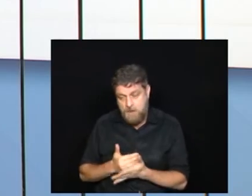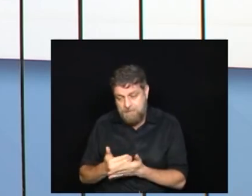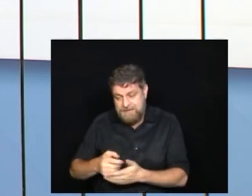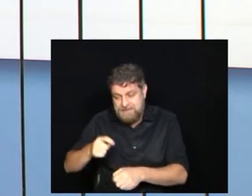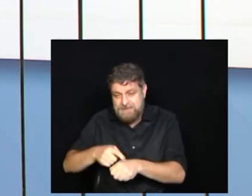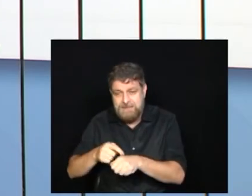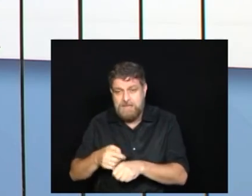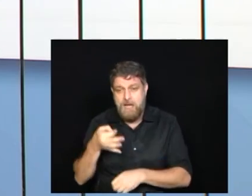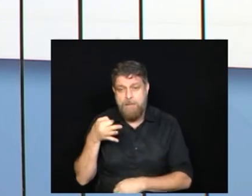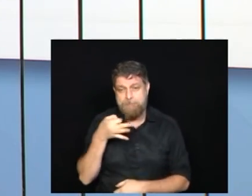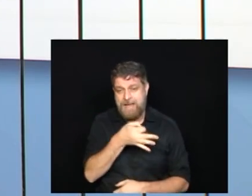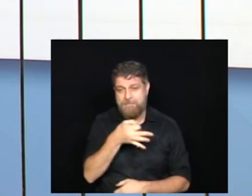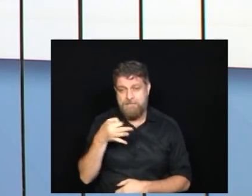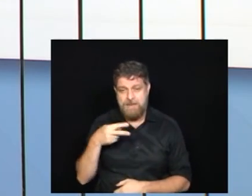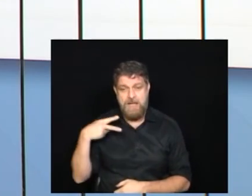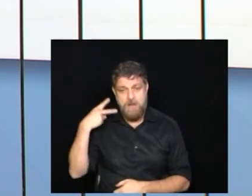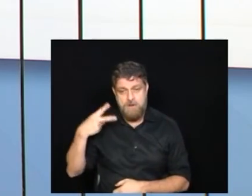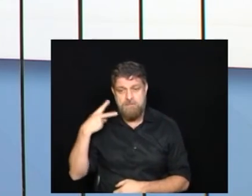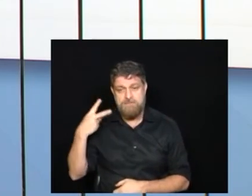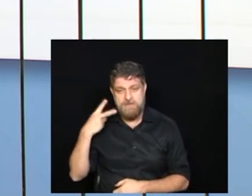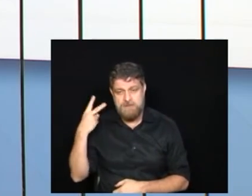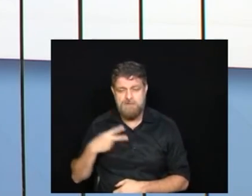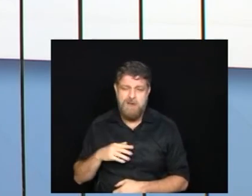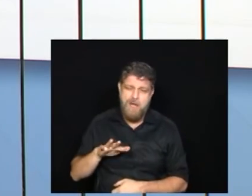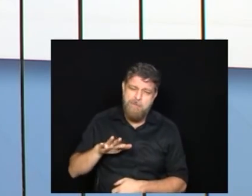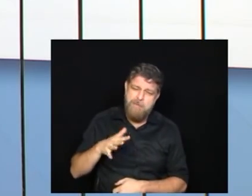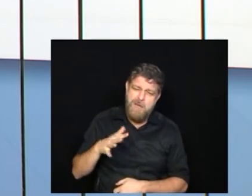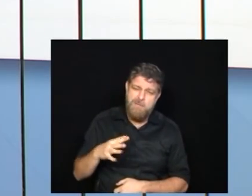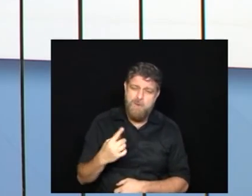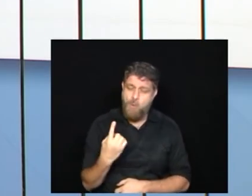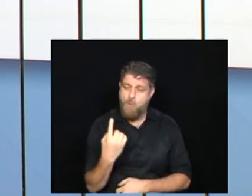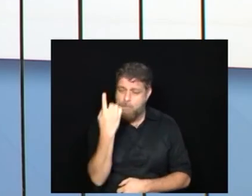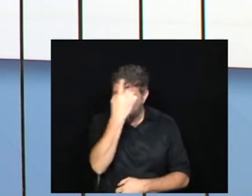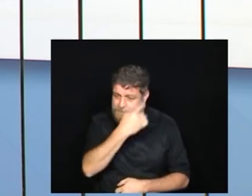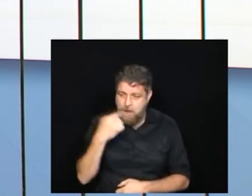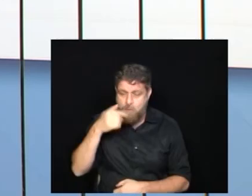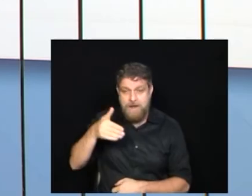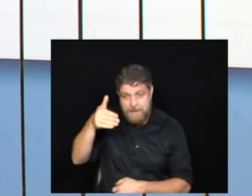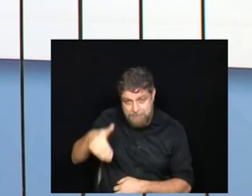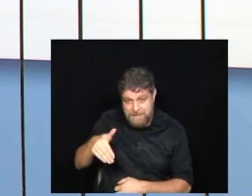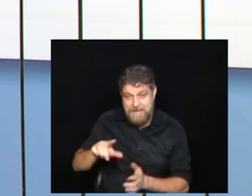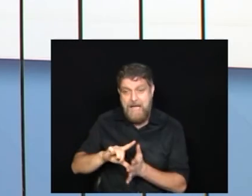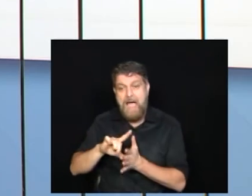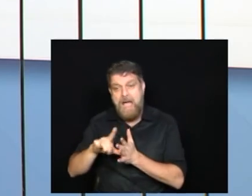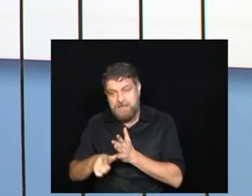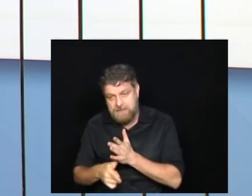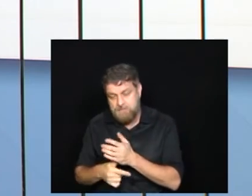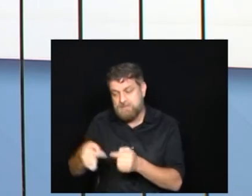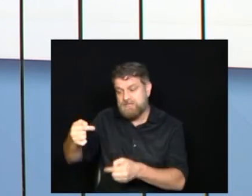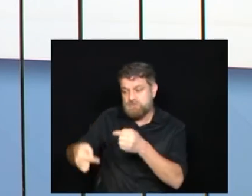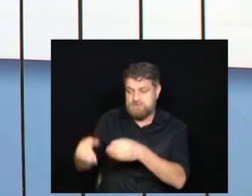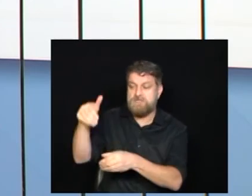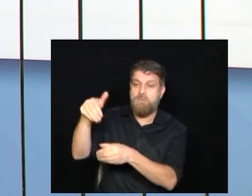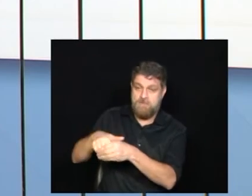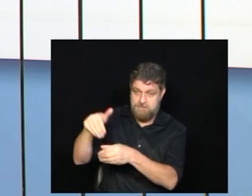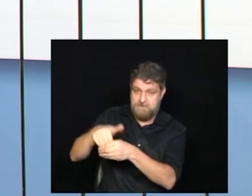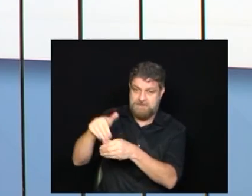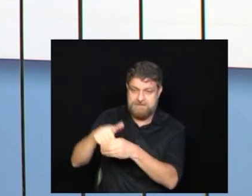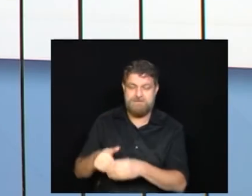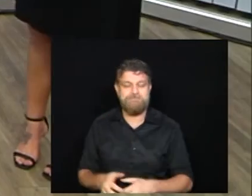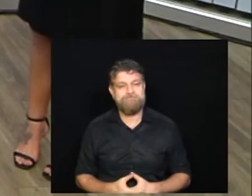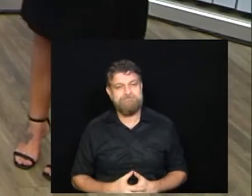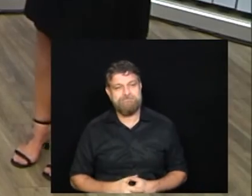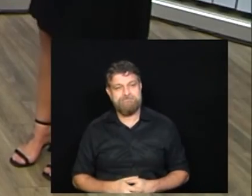momento que é o comunicado de vereadores, que dura em média 1h30 e depois, então, começa a discussão dos projetos da